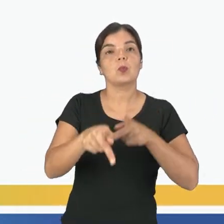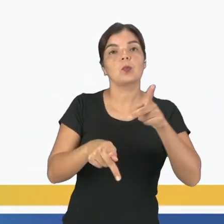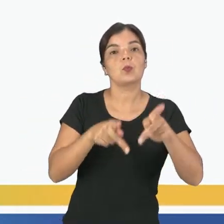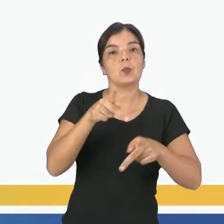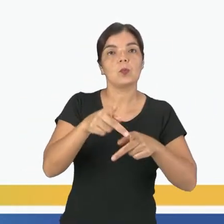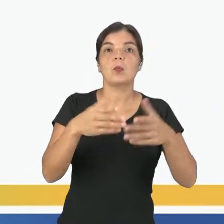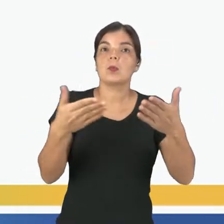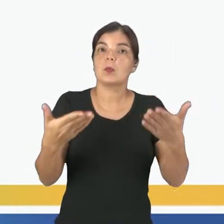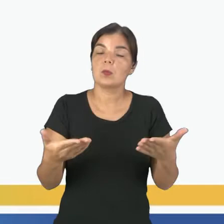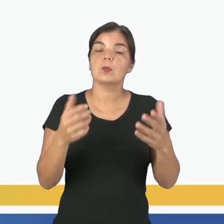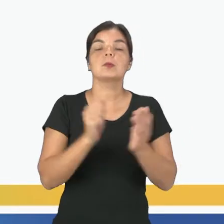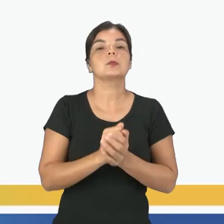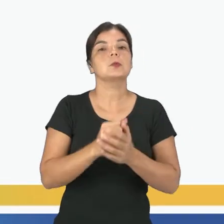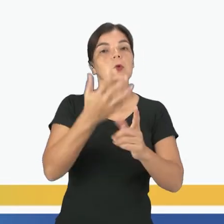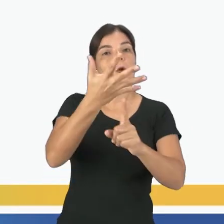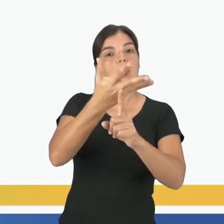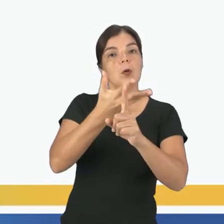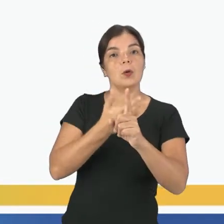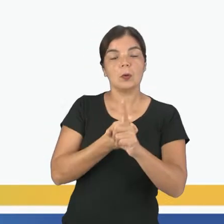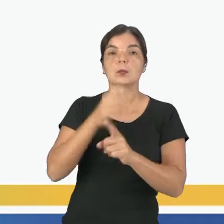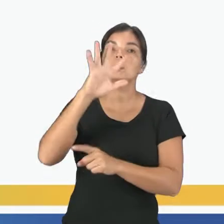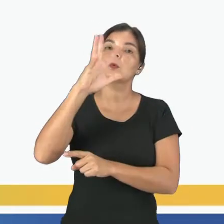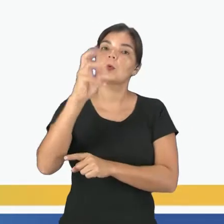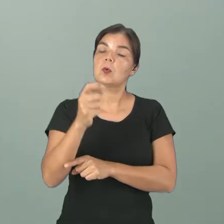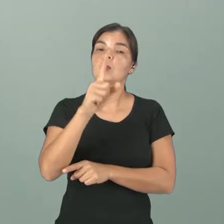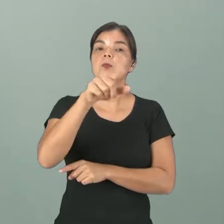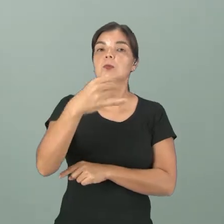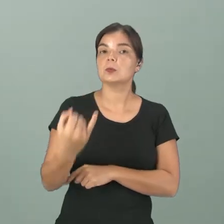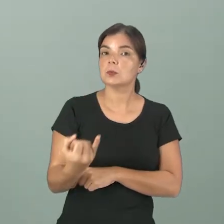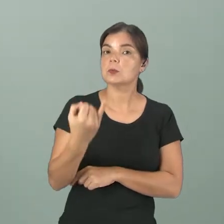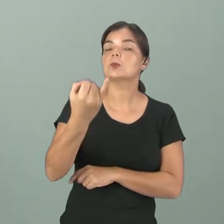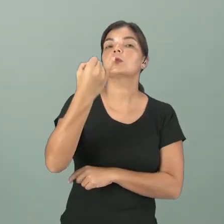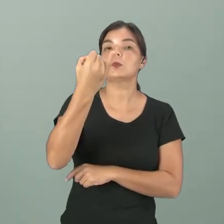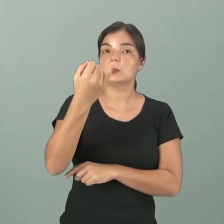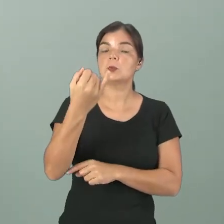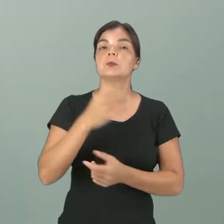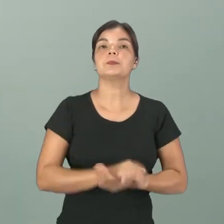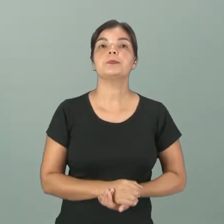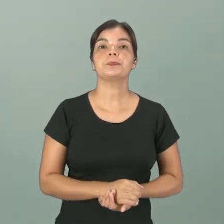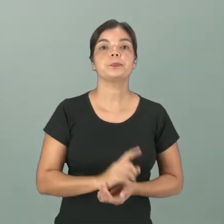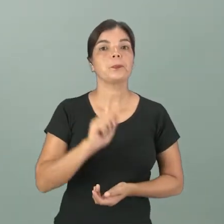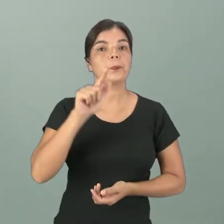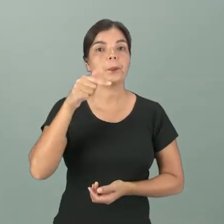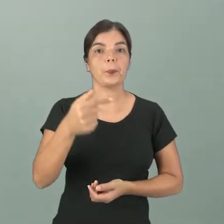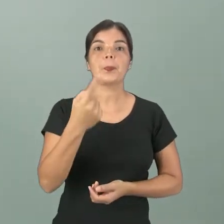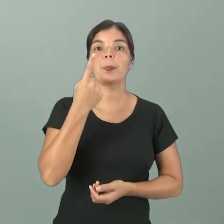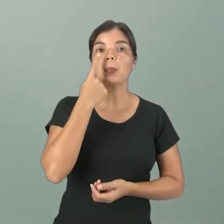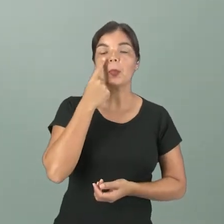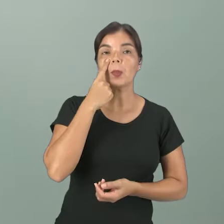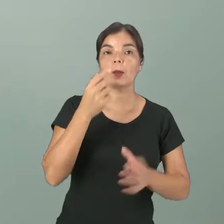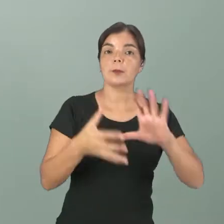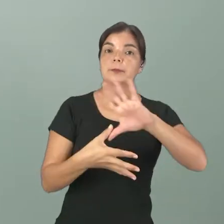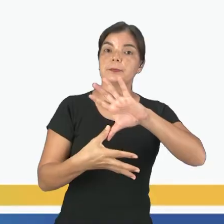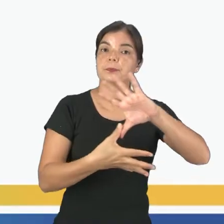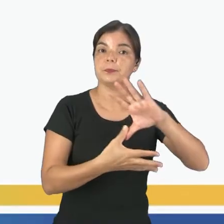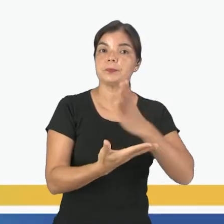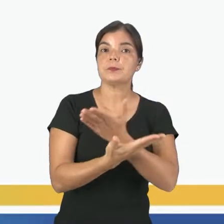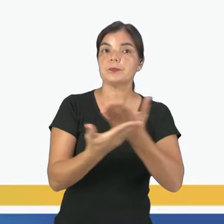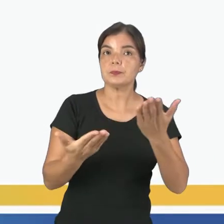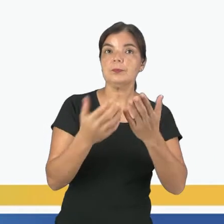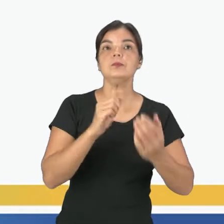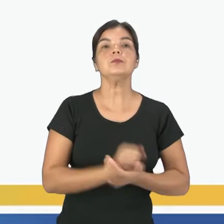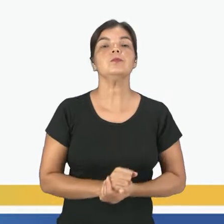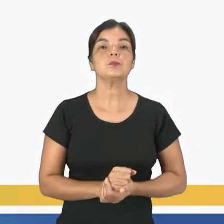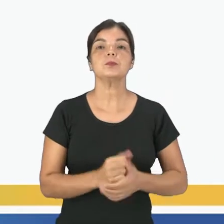povo. Então, a arte africana, ela é muito importante, bem rica. Nessa outra tela também eu mostro para vocês um